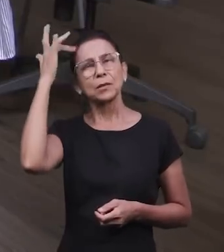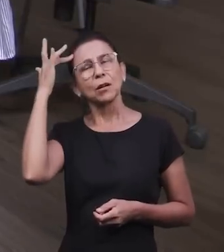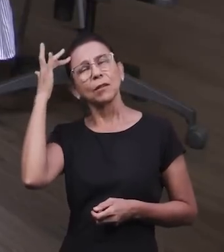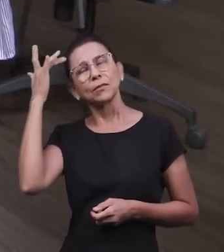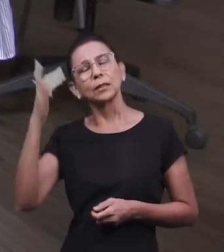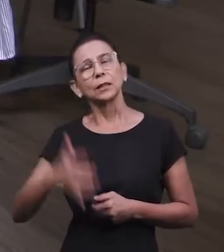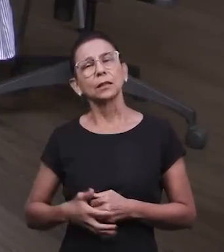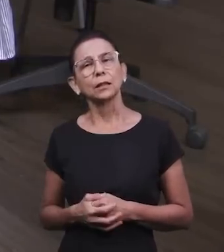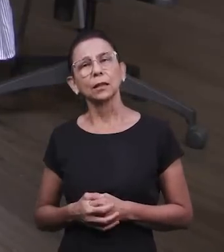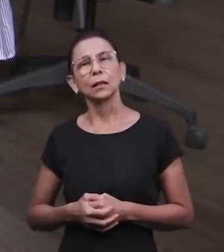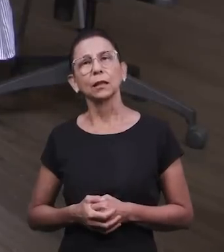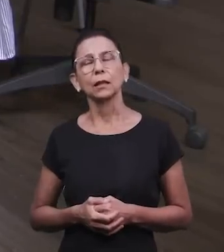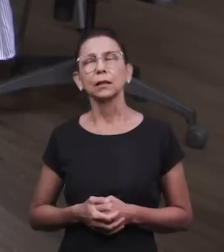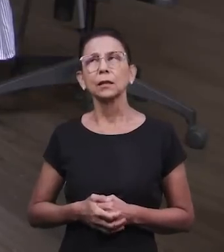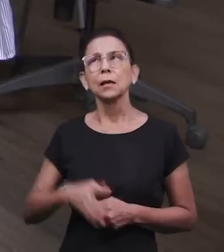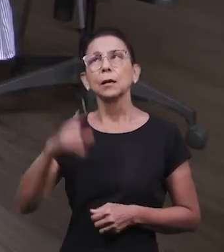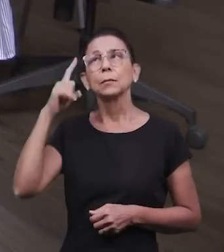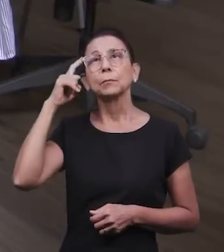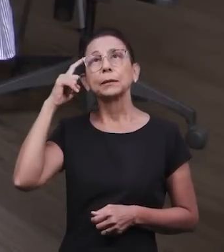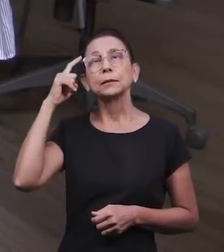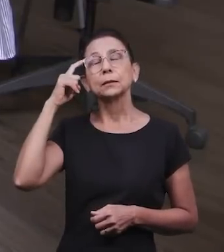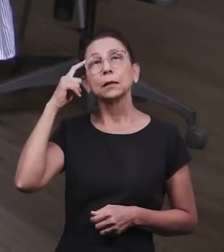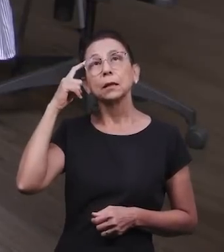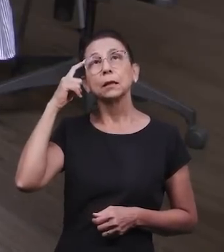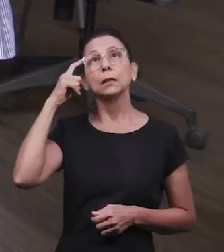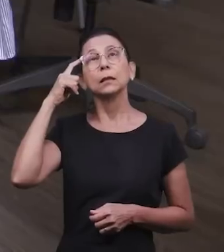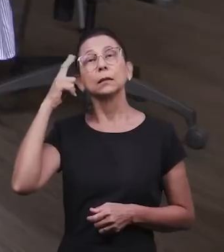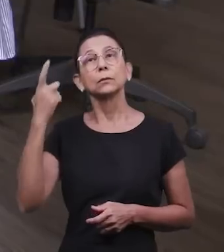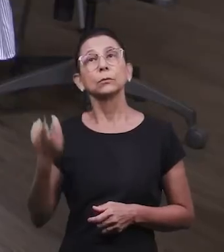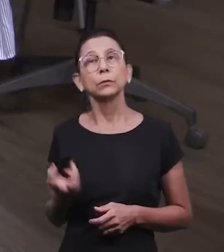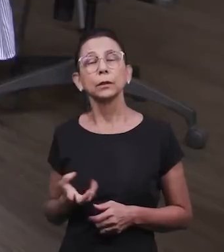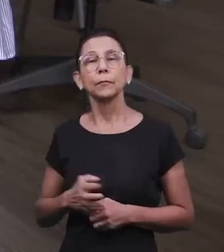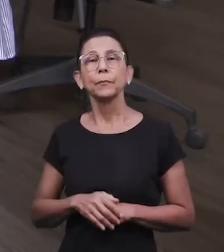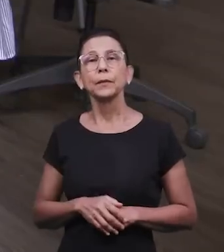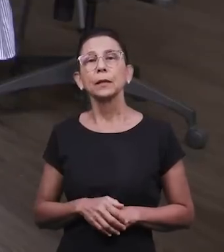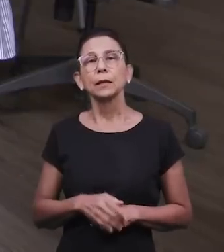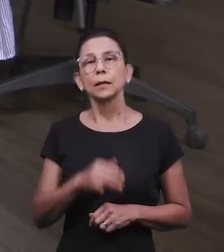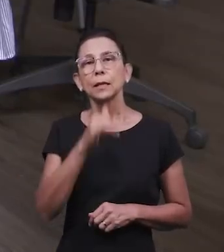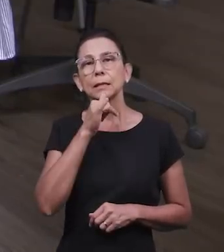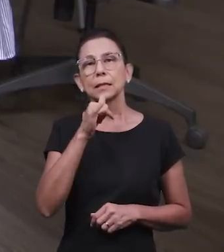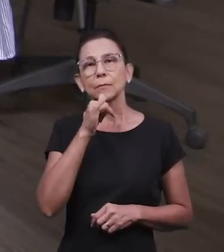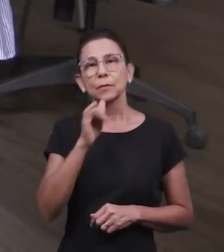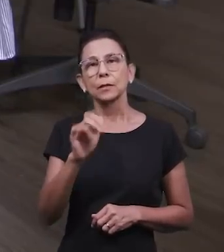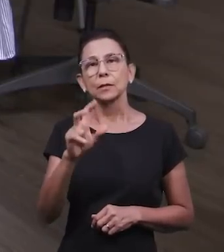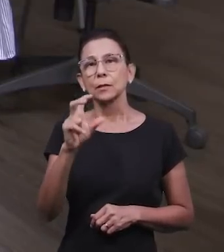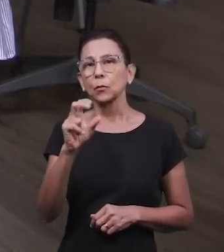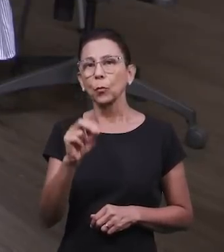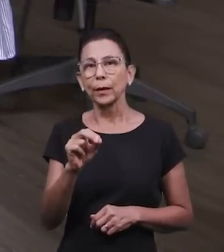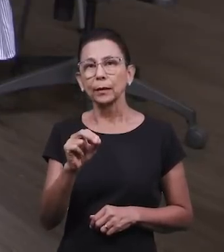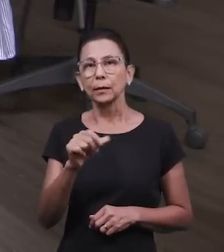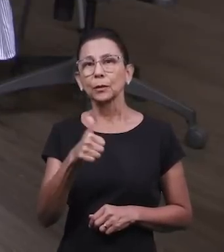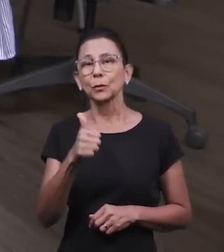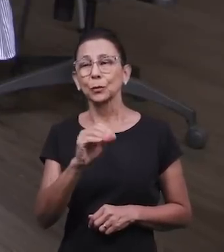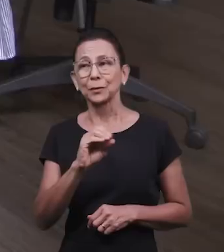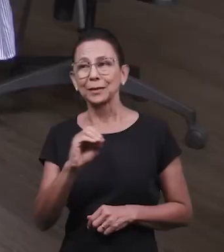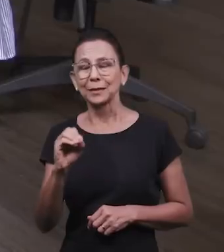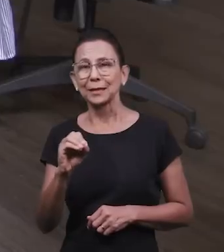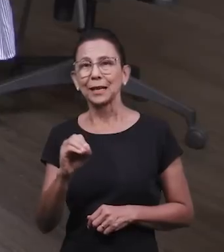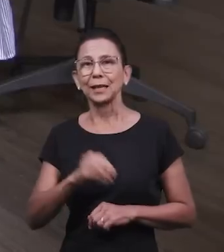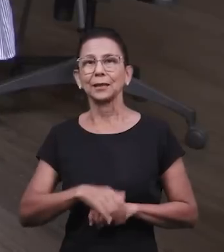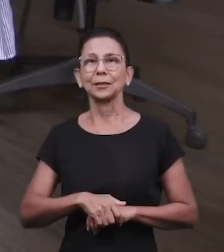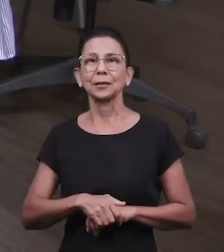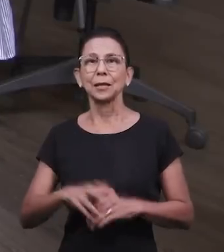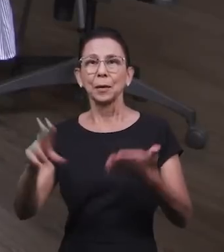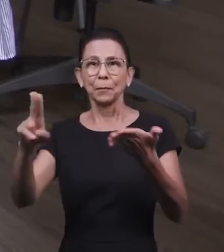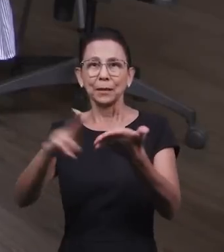áudio, mas se você recebe uma determinada quantidade, 50, 100 áudios por dia, são 4, 5 dias no ano